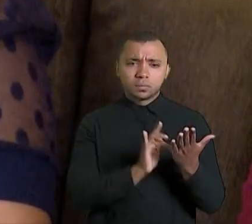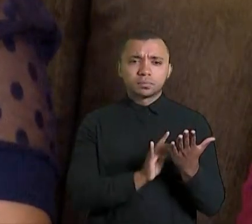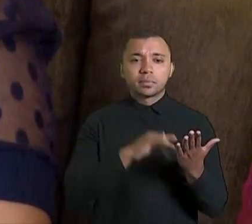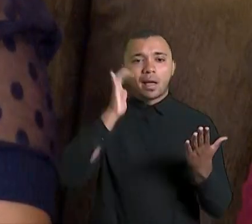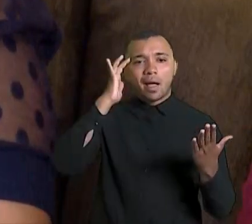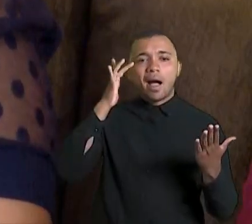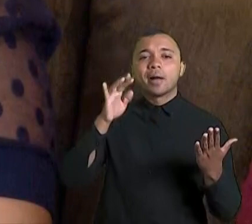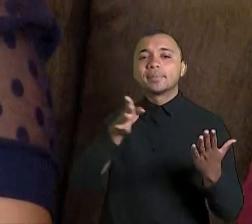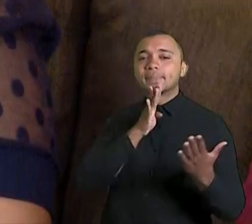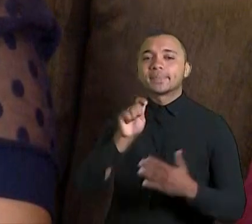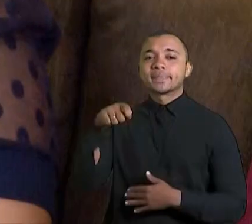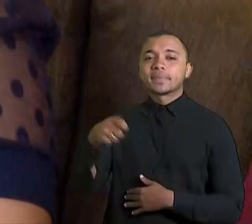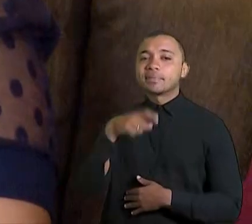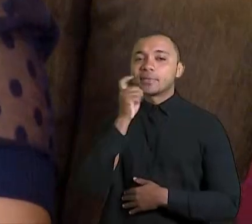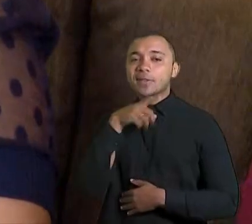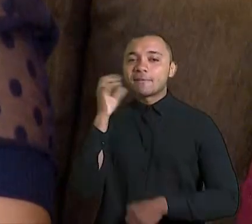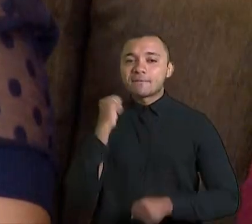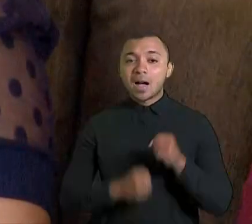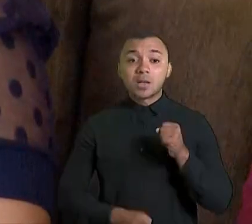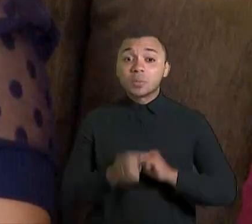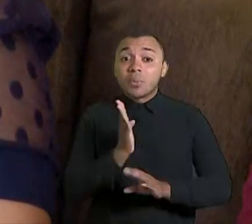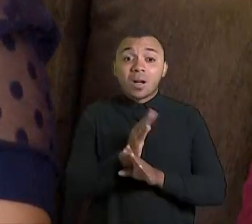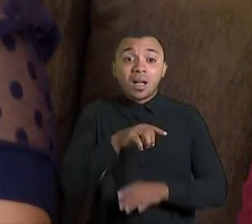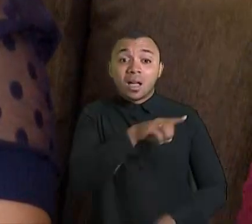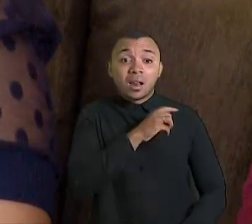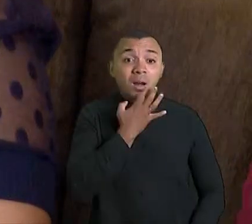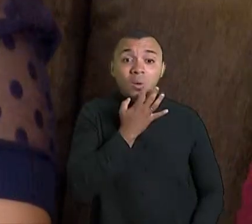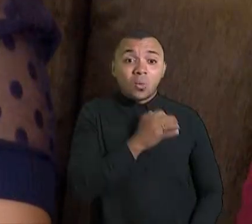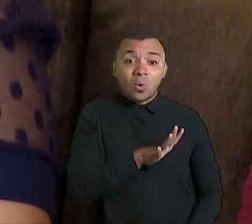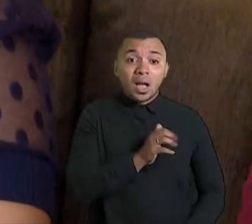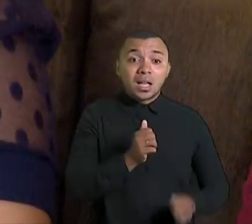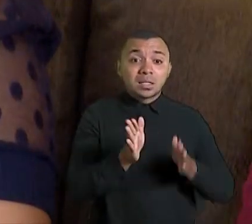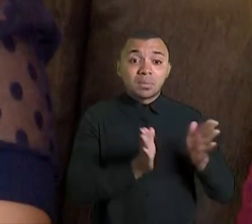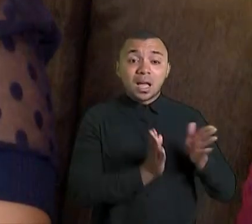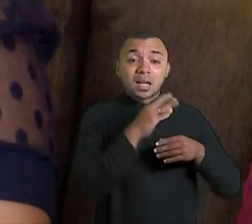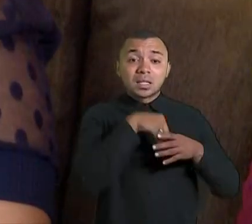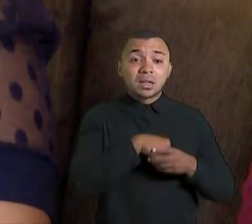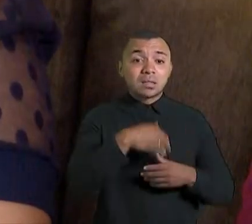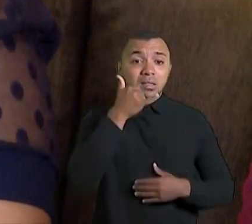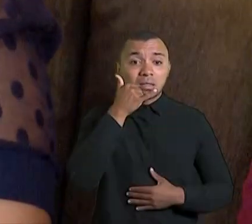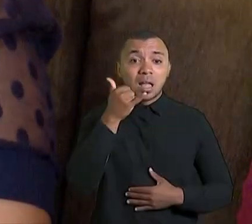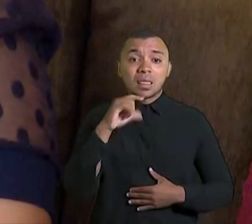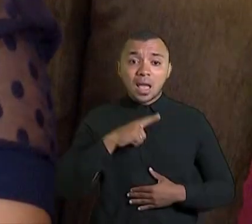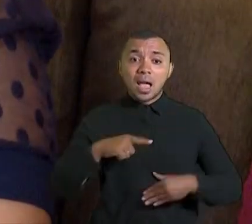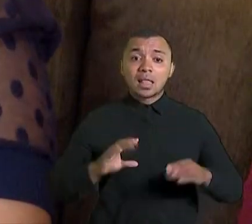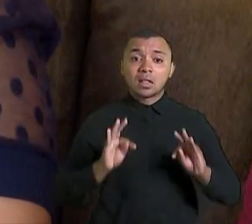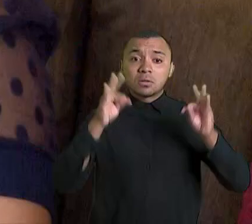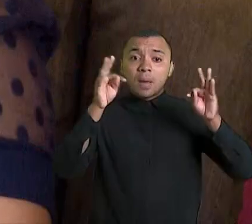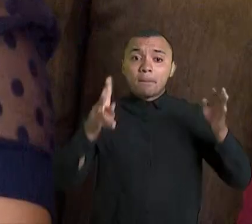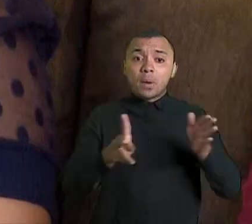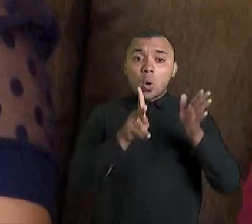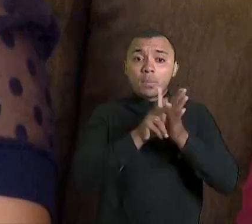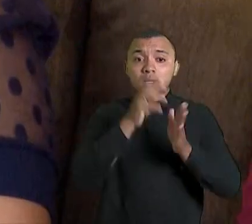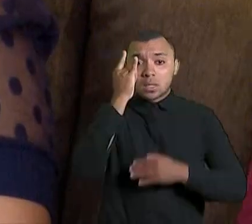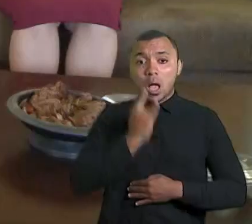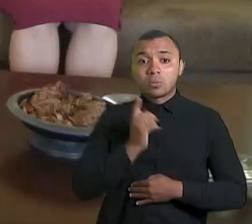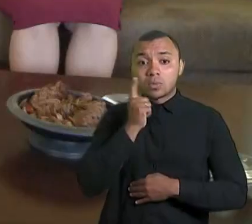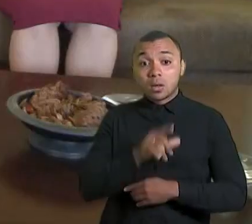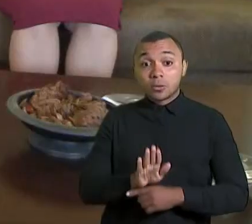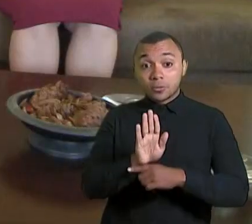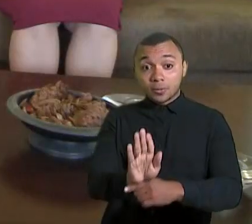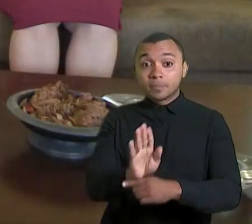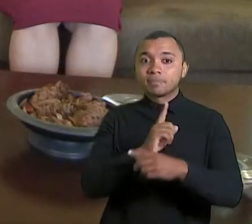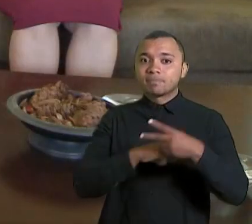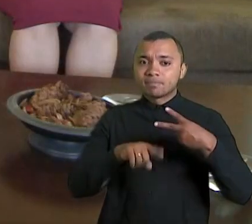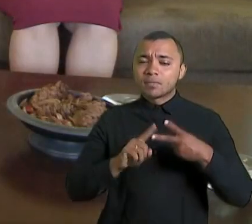não é verdadeira, porque elas não conhecem as acessibilidades que um celular pode oferecer. Então, a segunda dica é